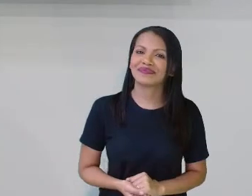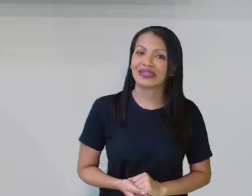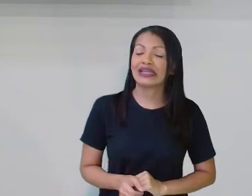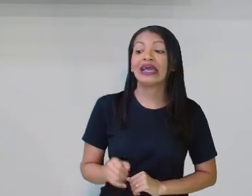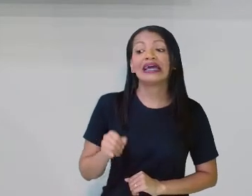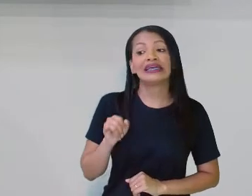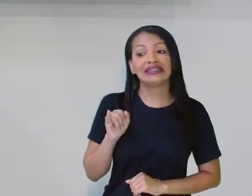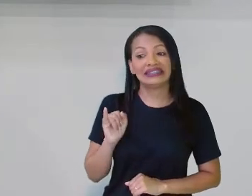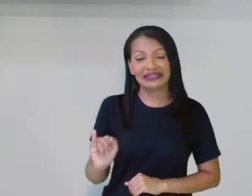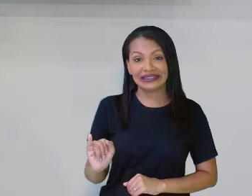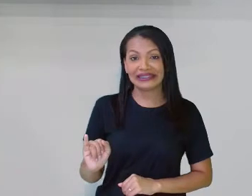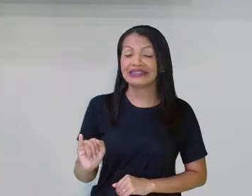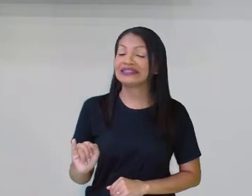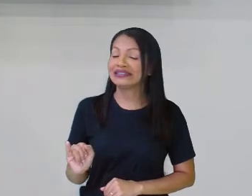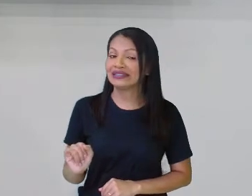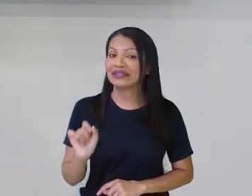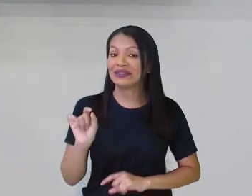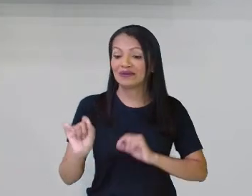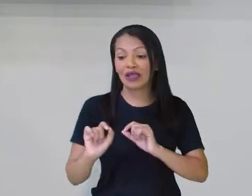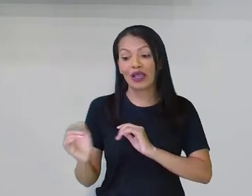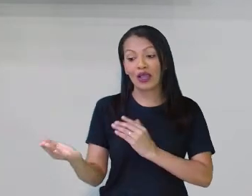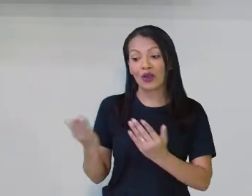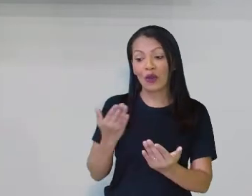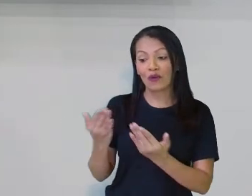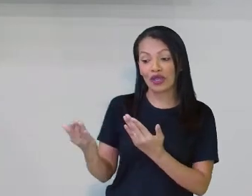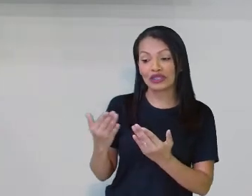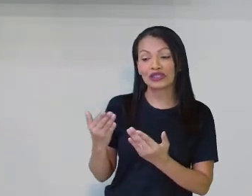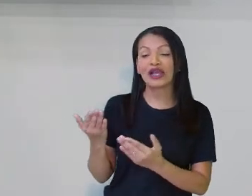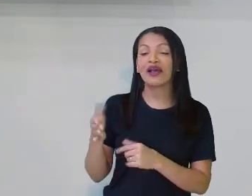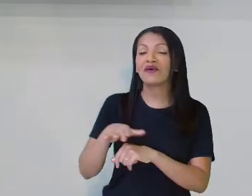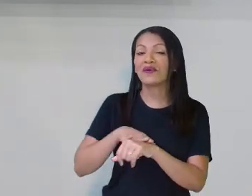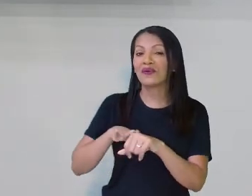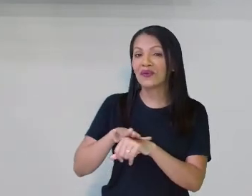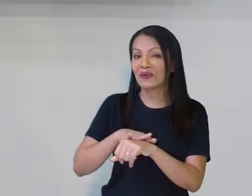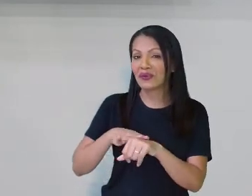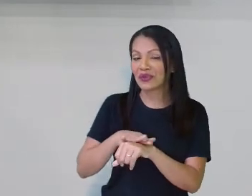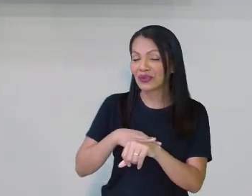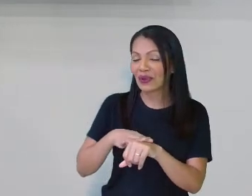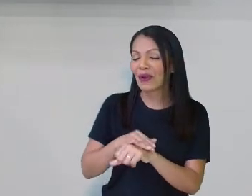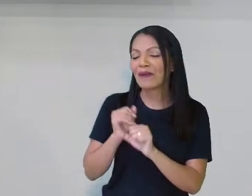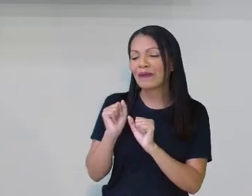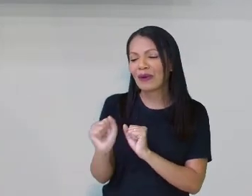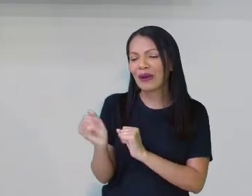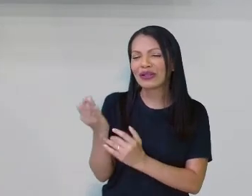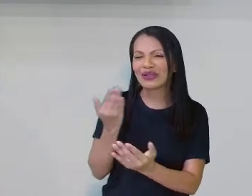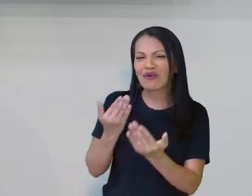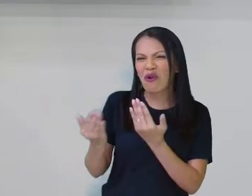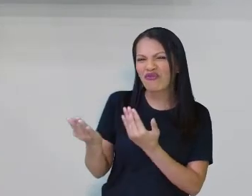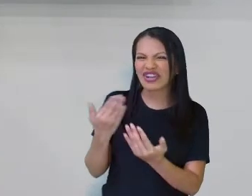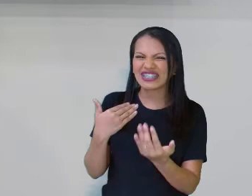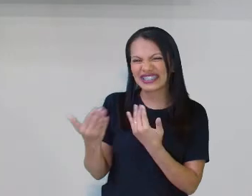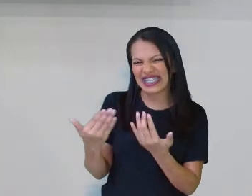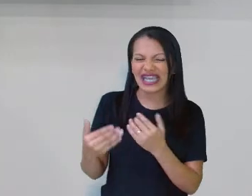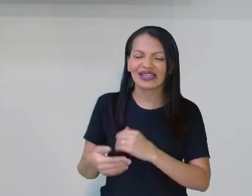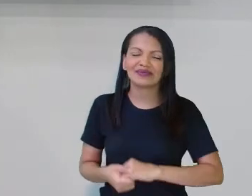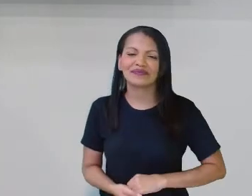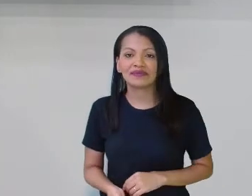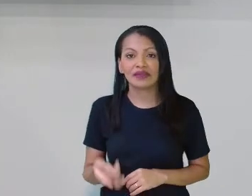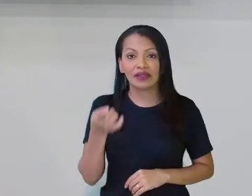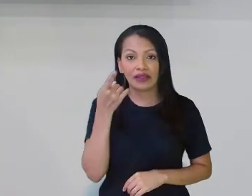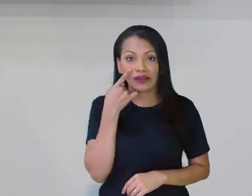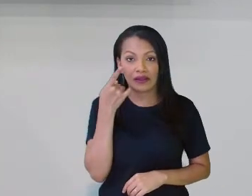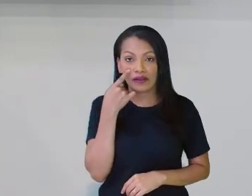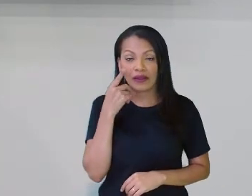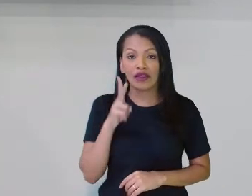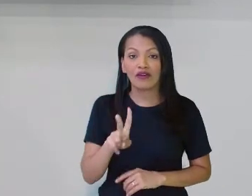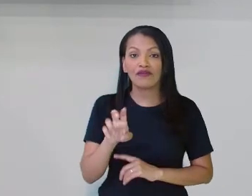para passear e se conhecerem, vão trocar umas ideias, não vai dar certo. Não vai dar certo. Gente, veja bem, verbete, para a gente